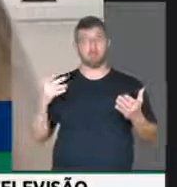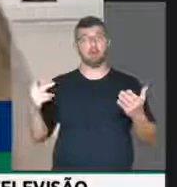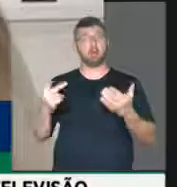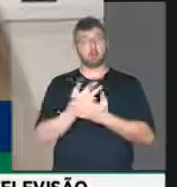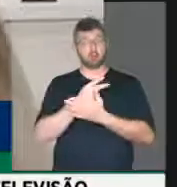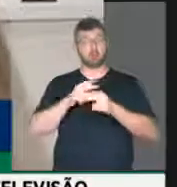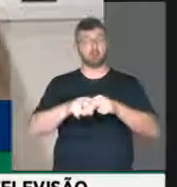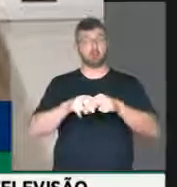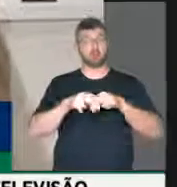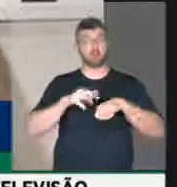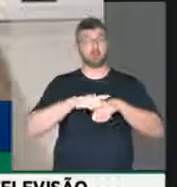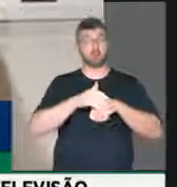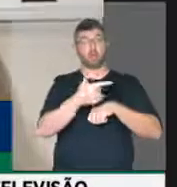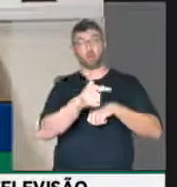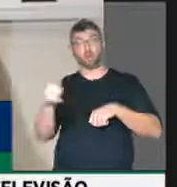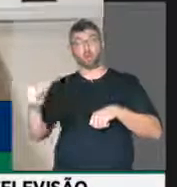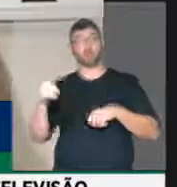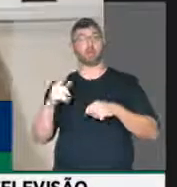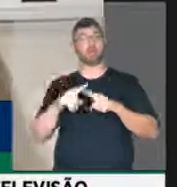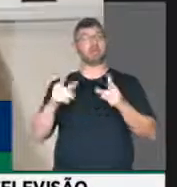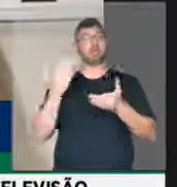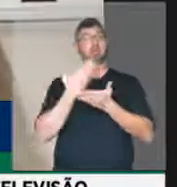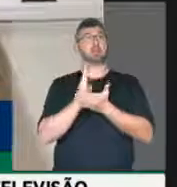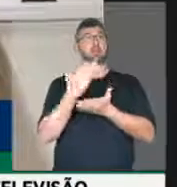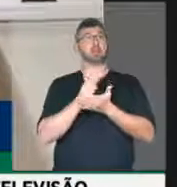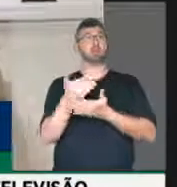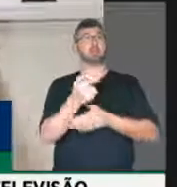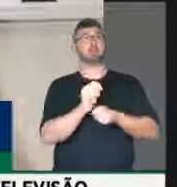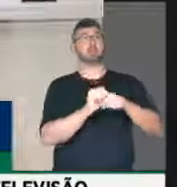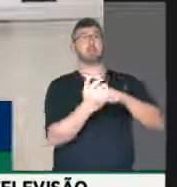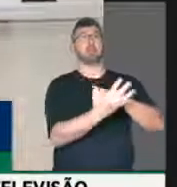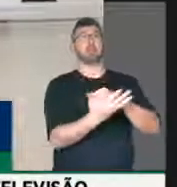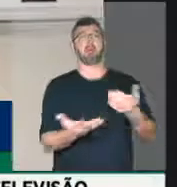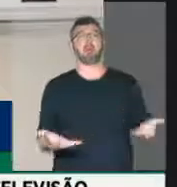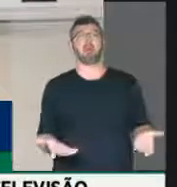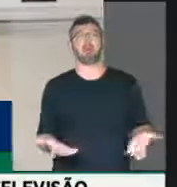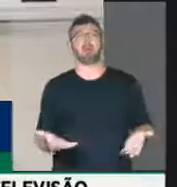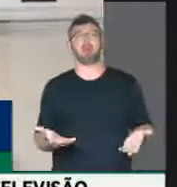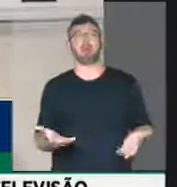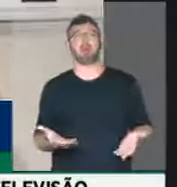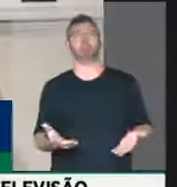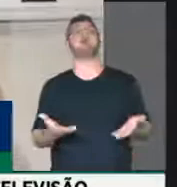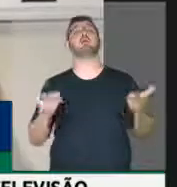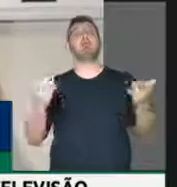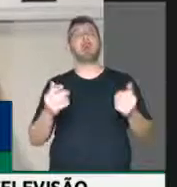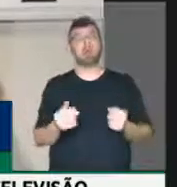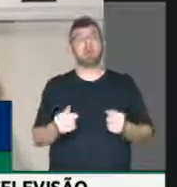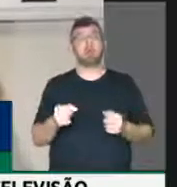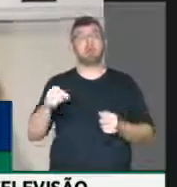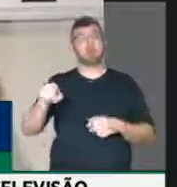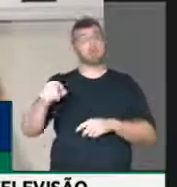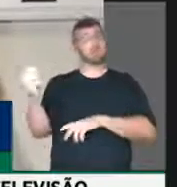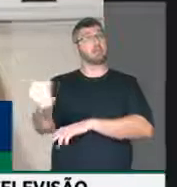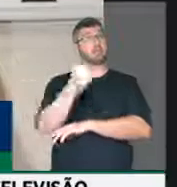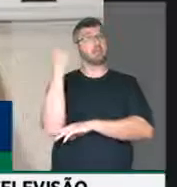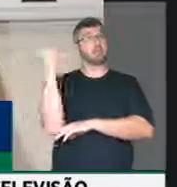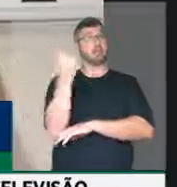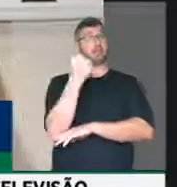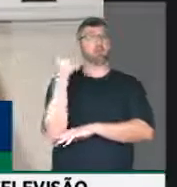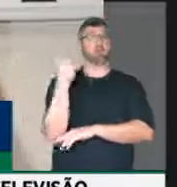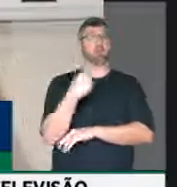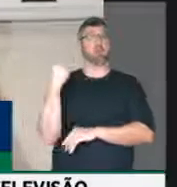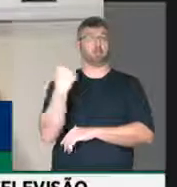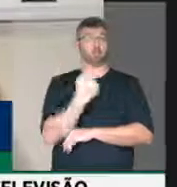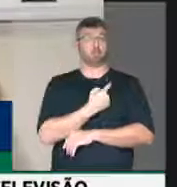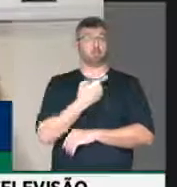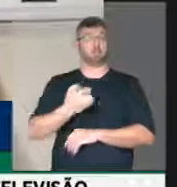por doenças outras que não têm nada a ver com o coronavírus. E isso é muito grave. E